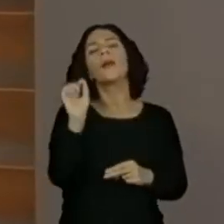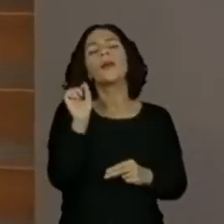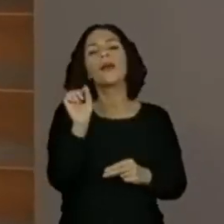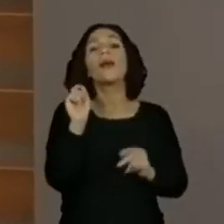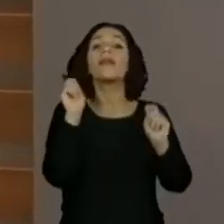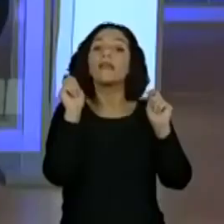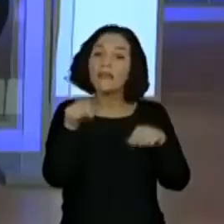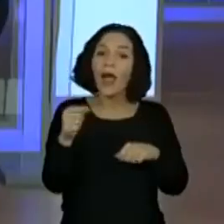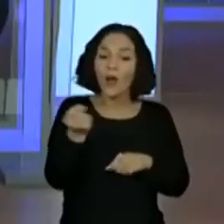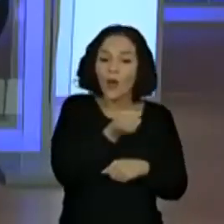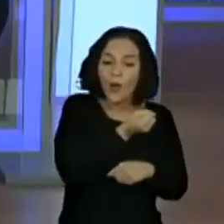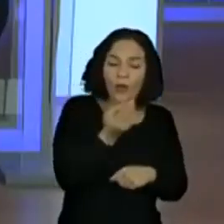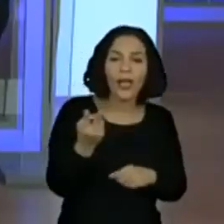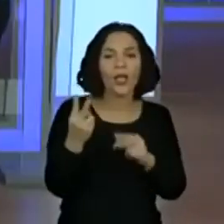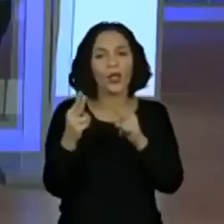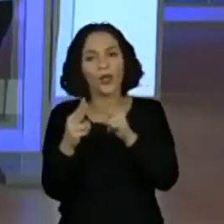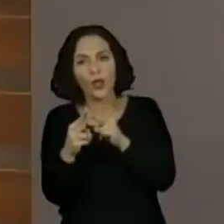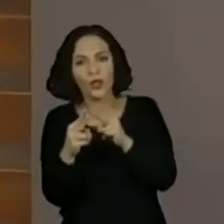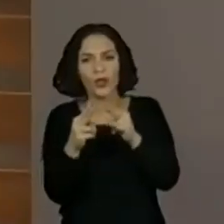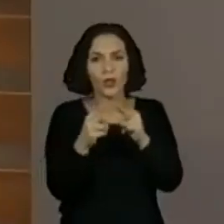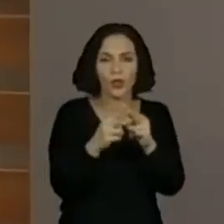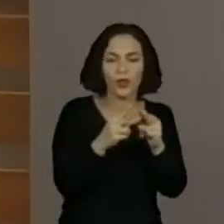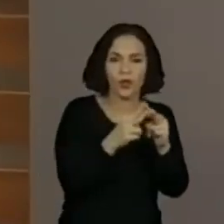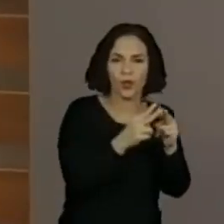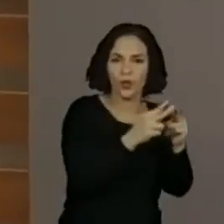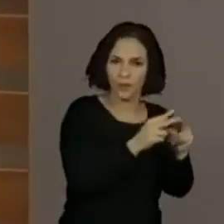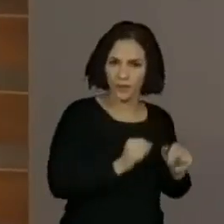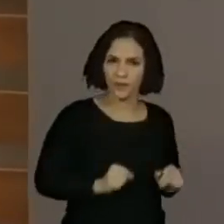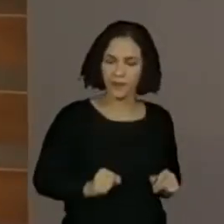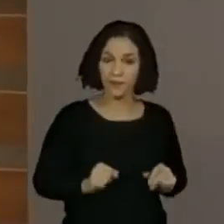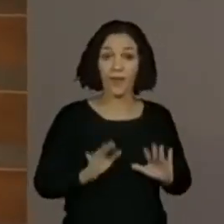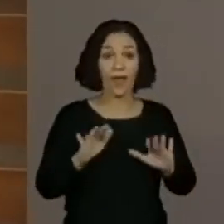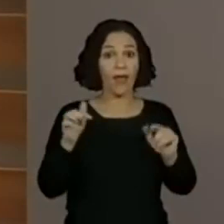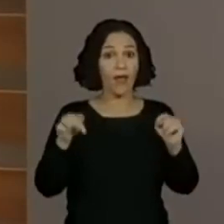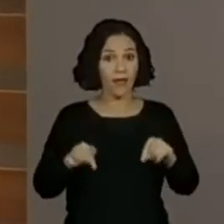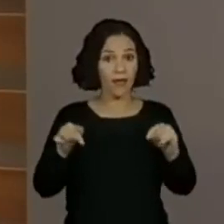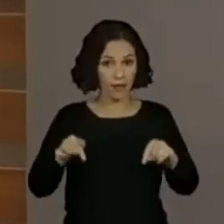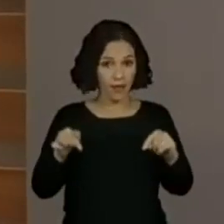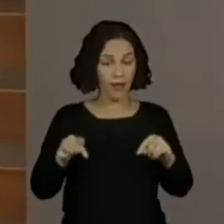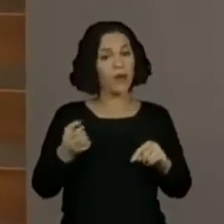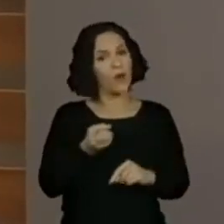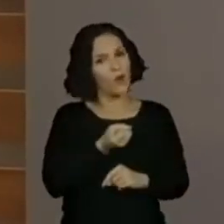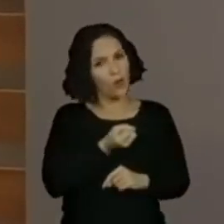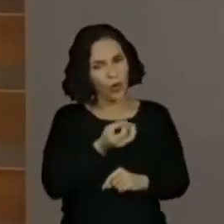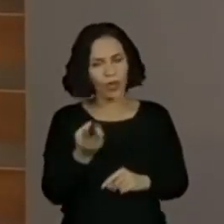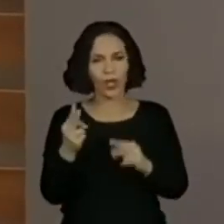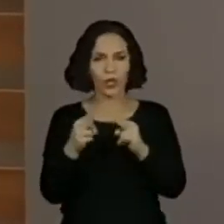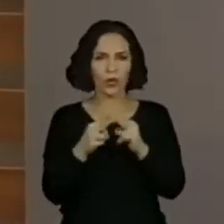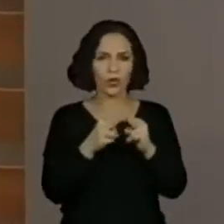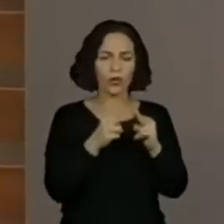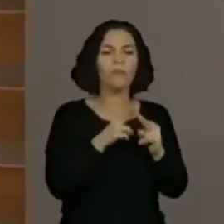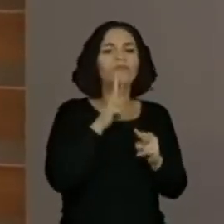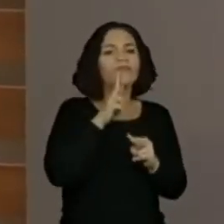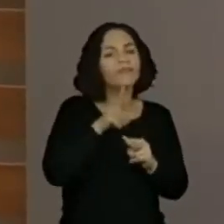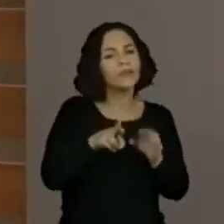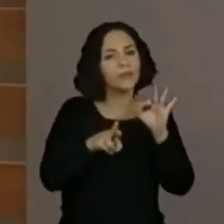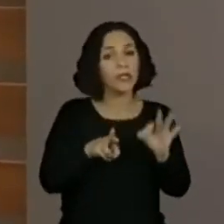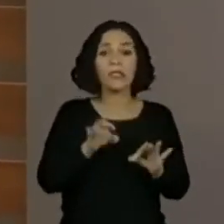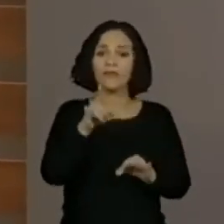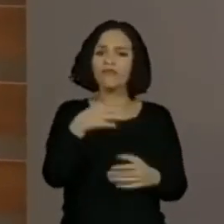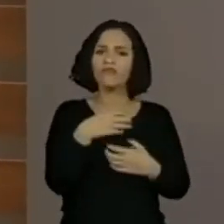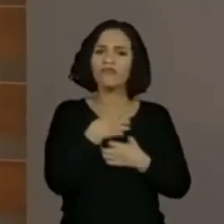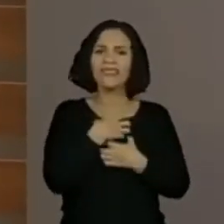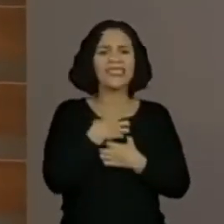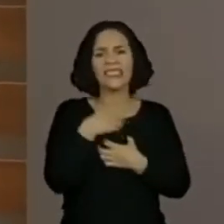contar? De dois em dois. Lembrando, nós aqui vamos contar de dois em dois para a gente achar o resultado correto. Caso você não se